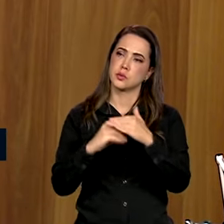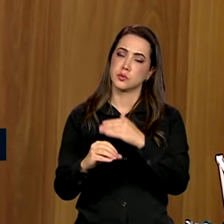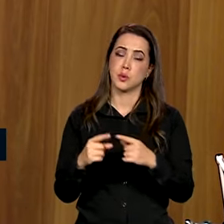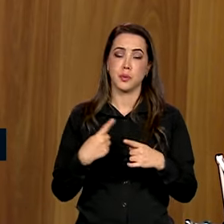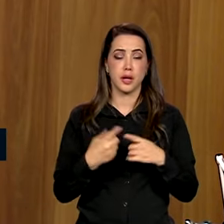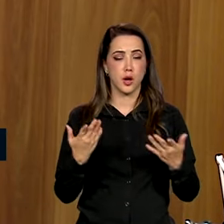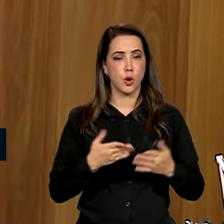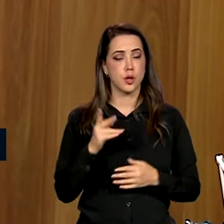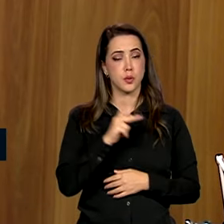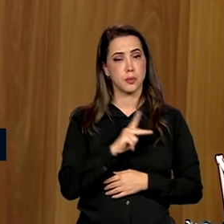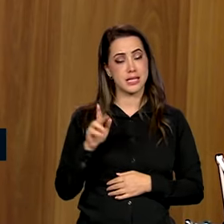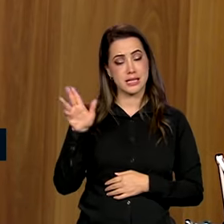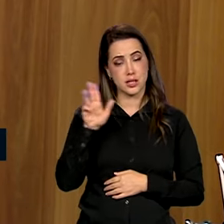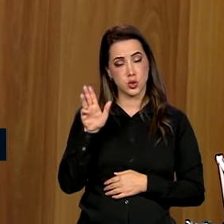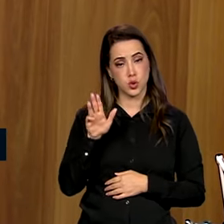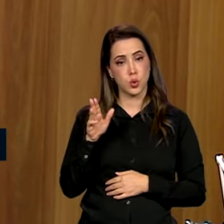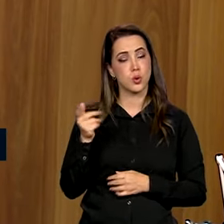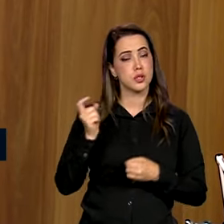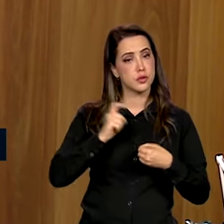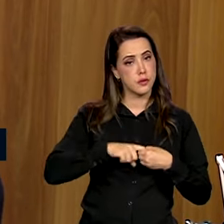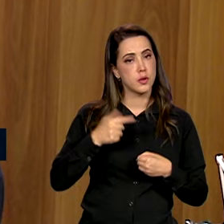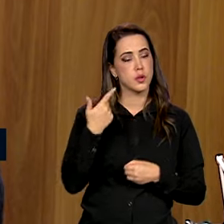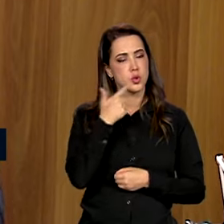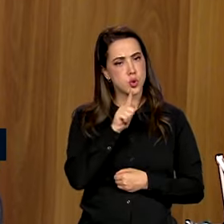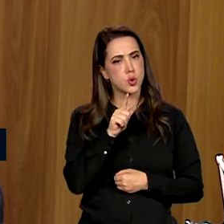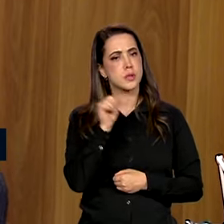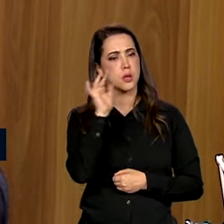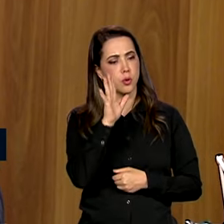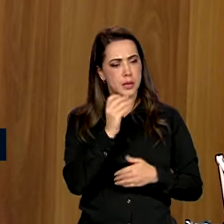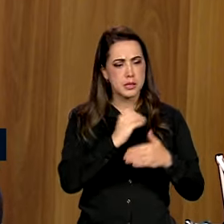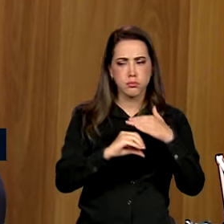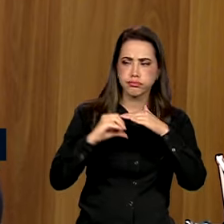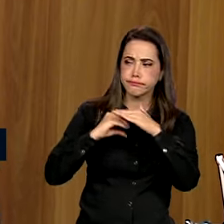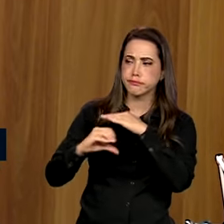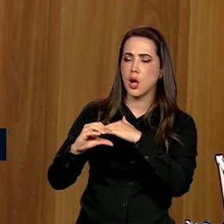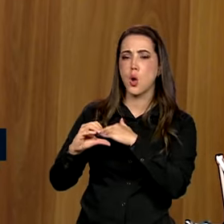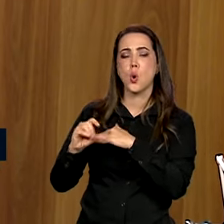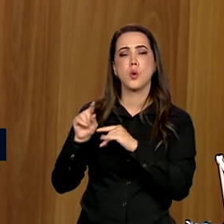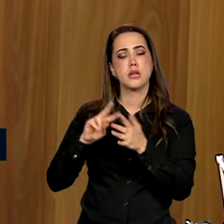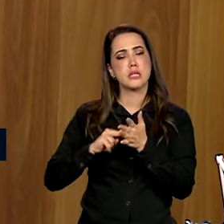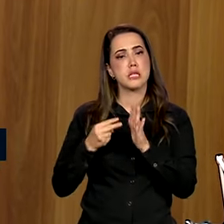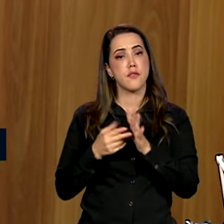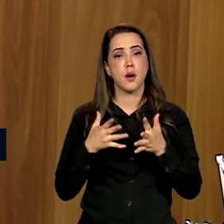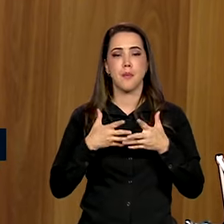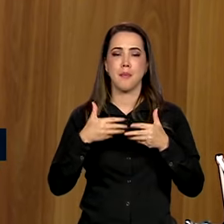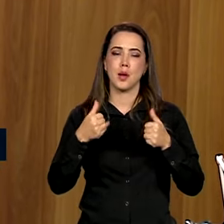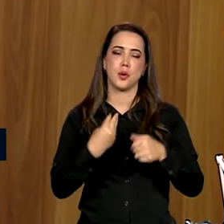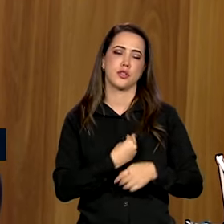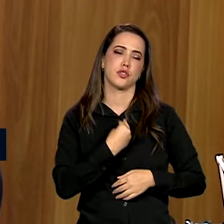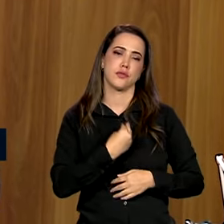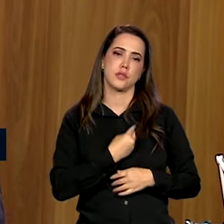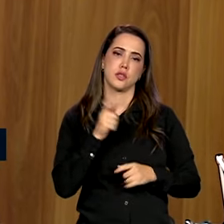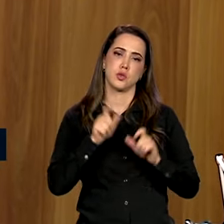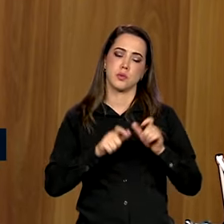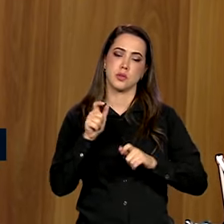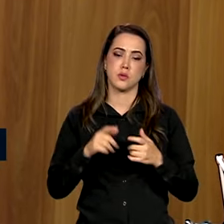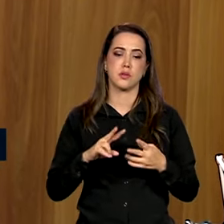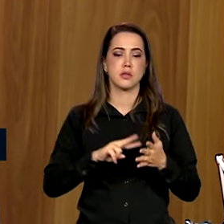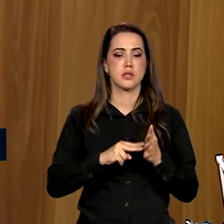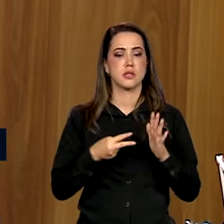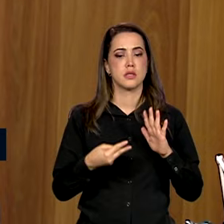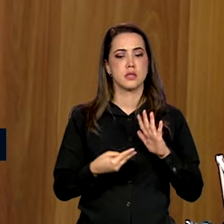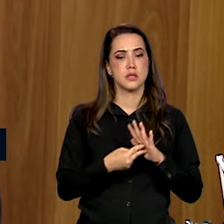de investimento do Brasil e isso vai significar melhoria na infraestrutura para as pessoas vai significar conectar